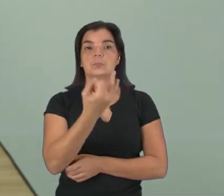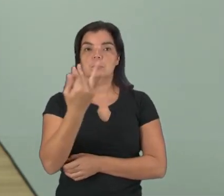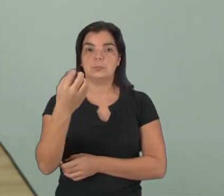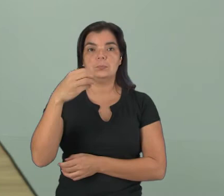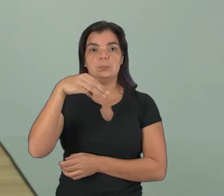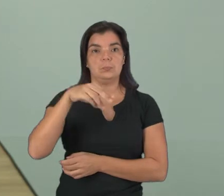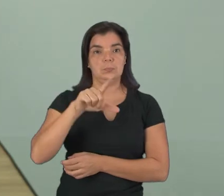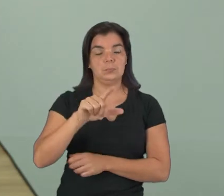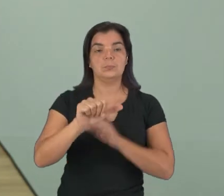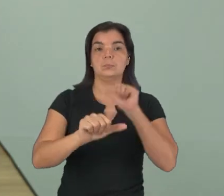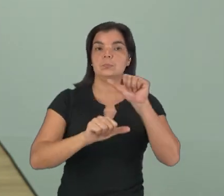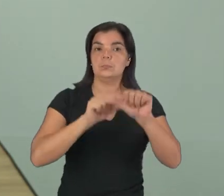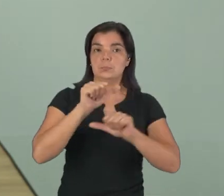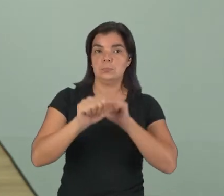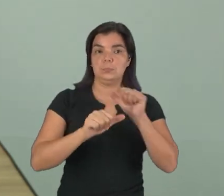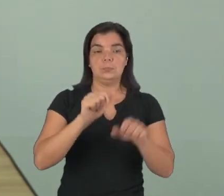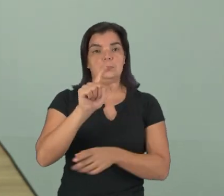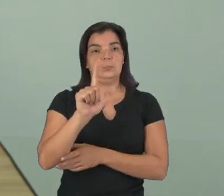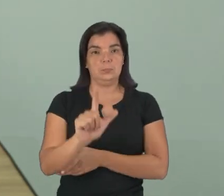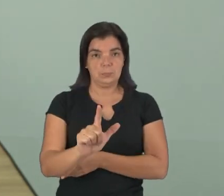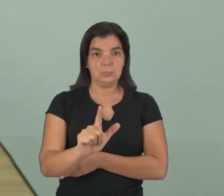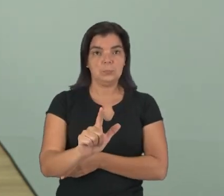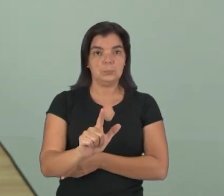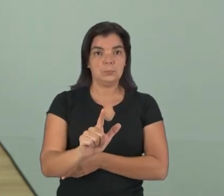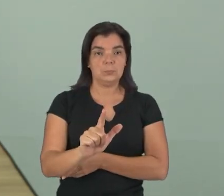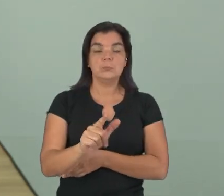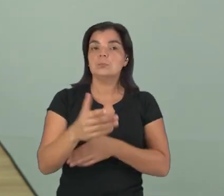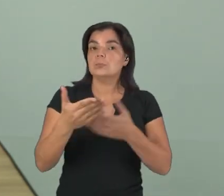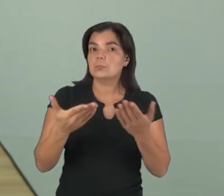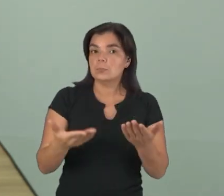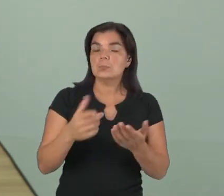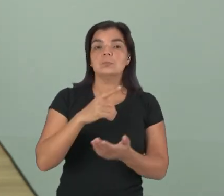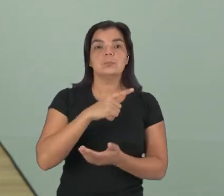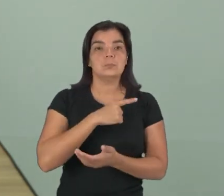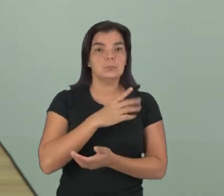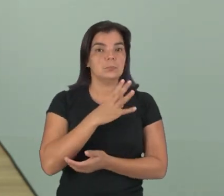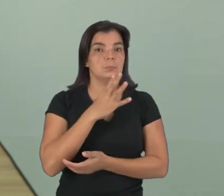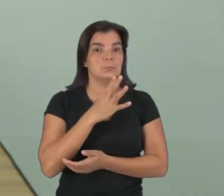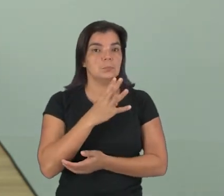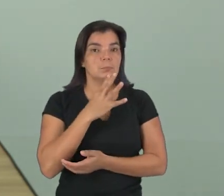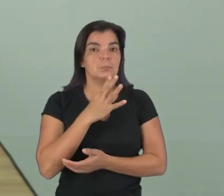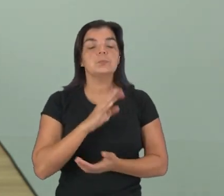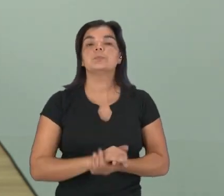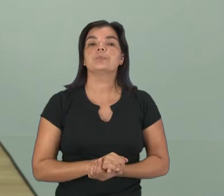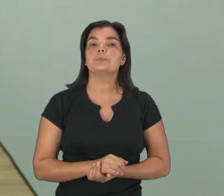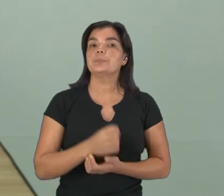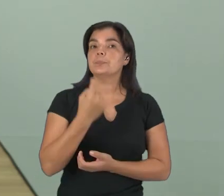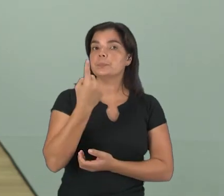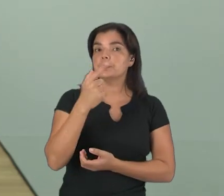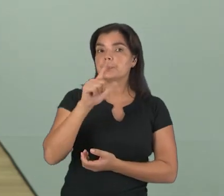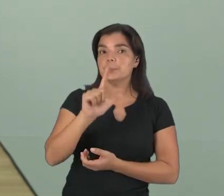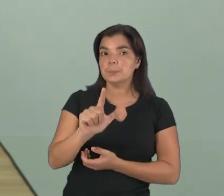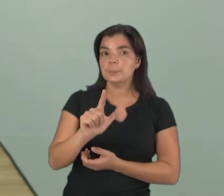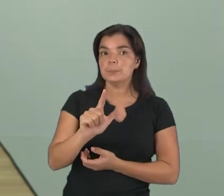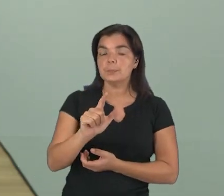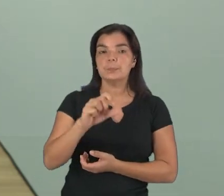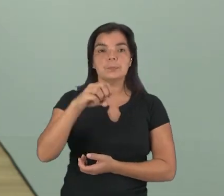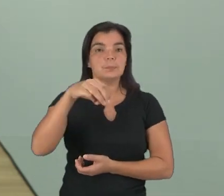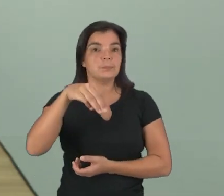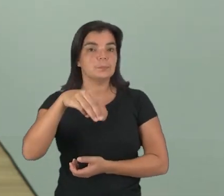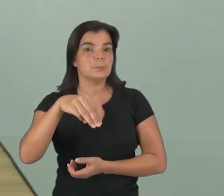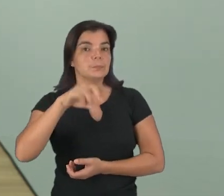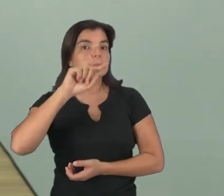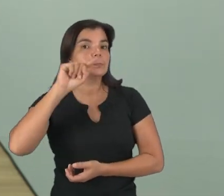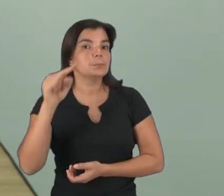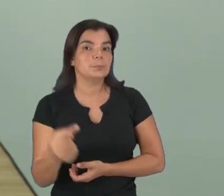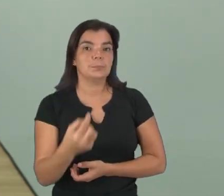tinha que transformar em litros, né? E daí eu tenho que ter o conhecimento que 1 litro equivale a 1000